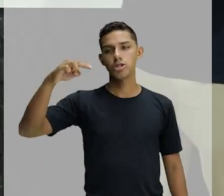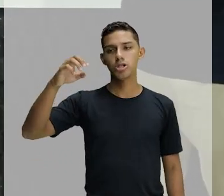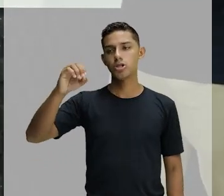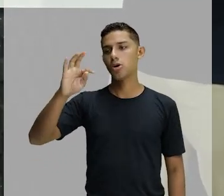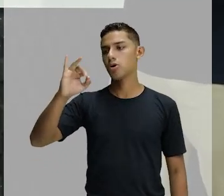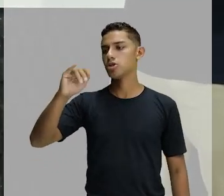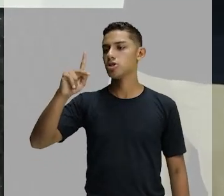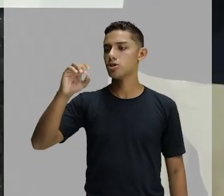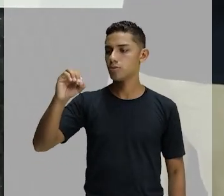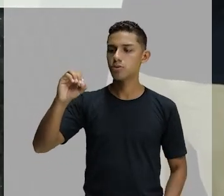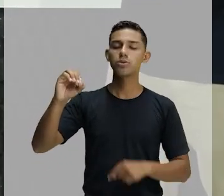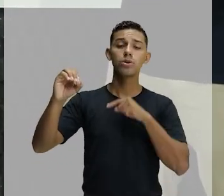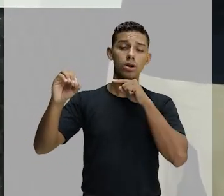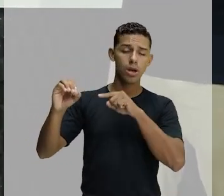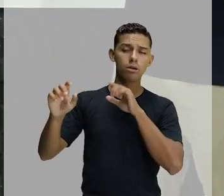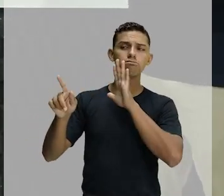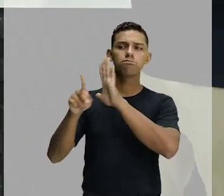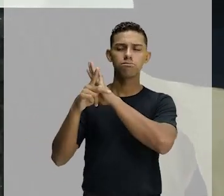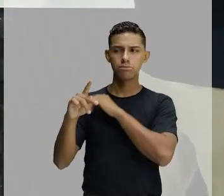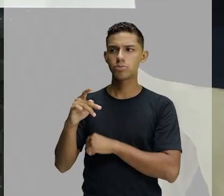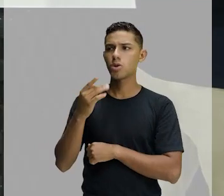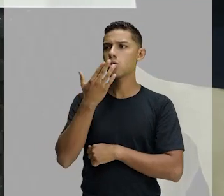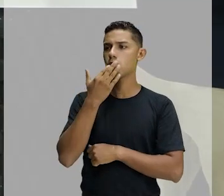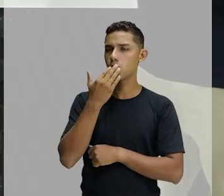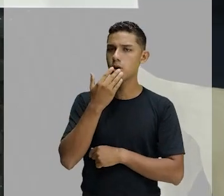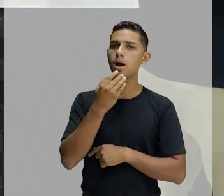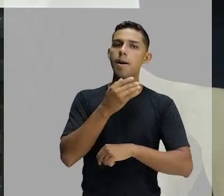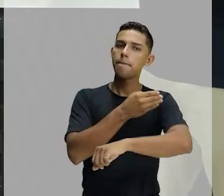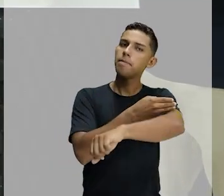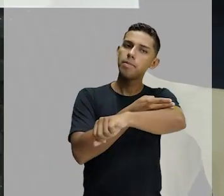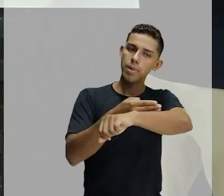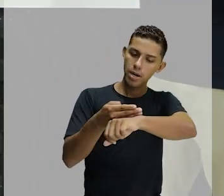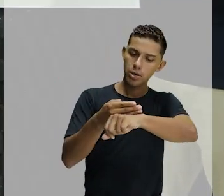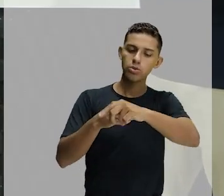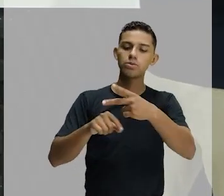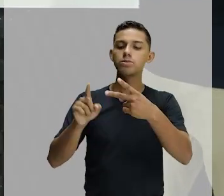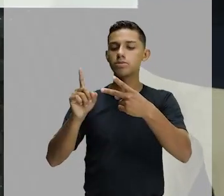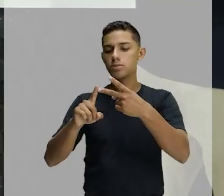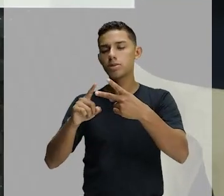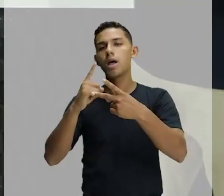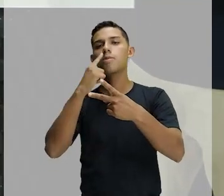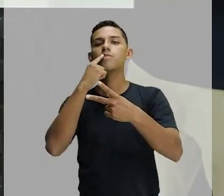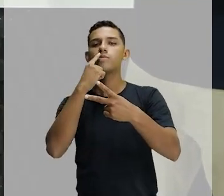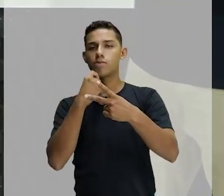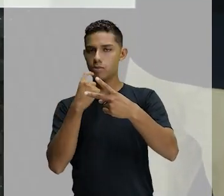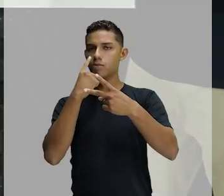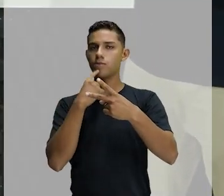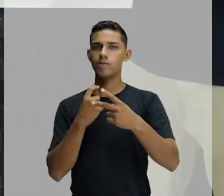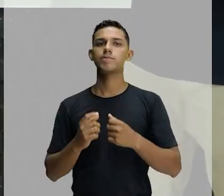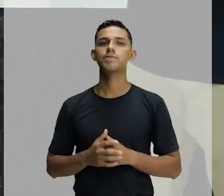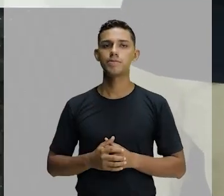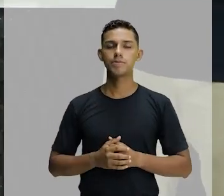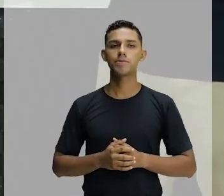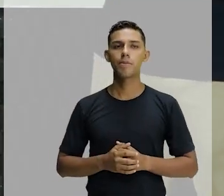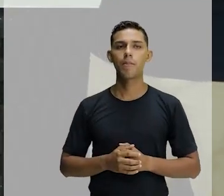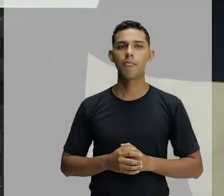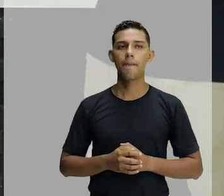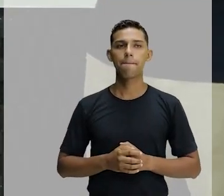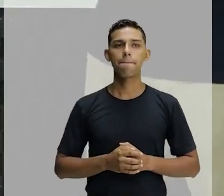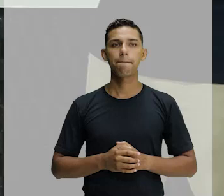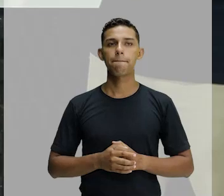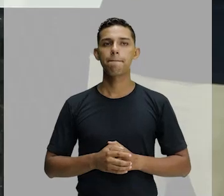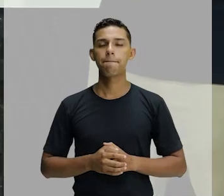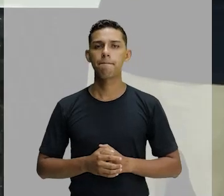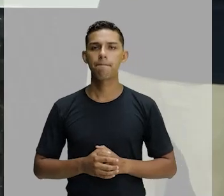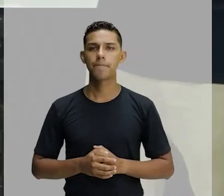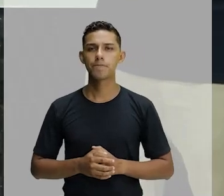produzir a pigmentação, a pelagem com pigmentação vermelho, e o alelo B vai também contribuir para